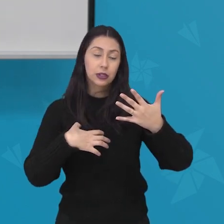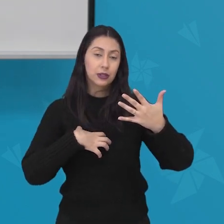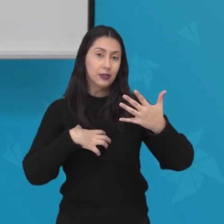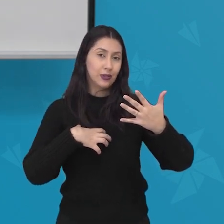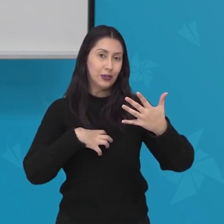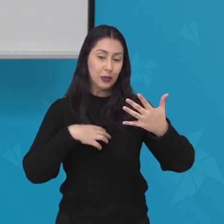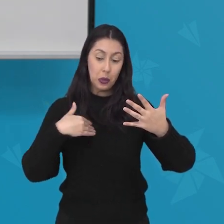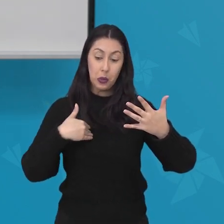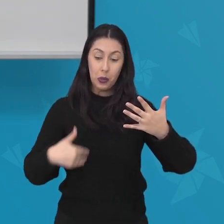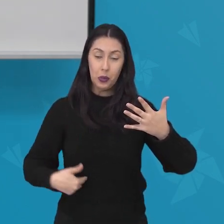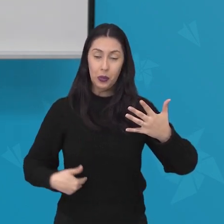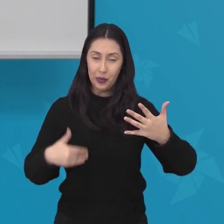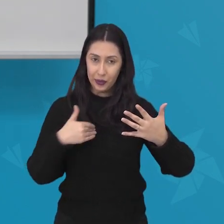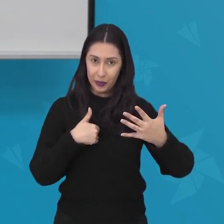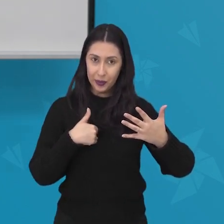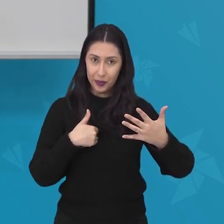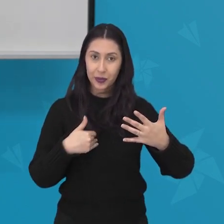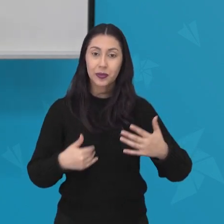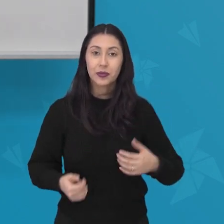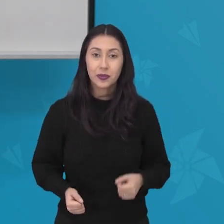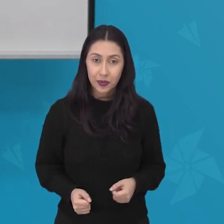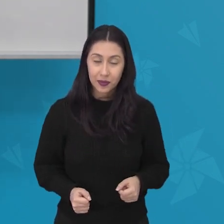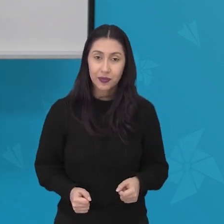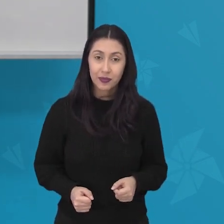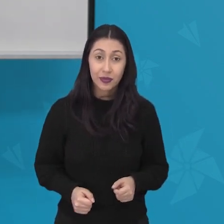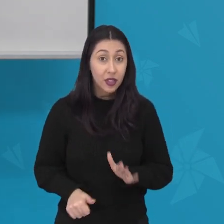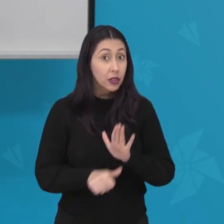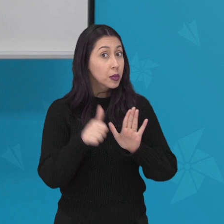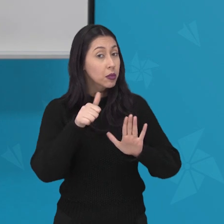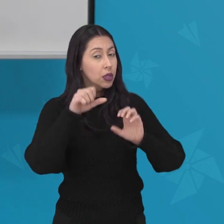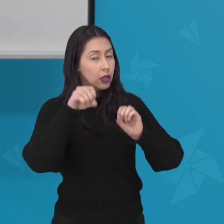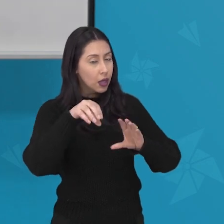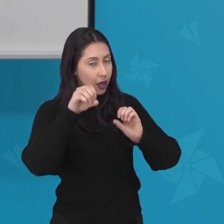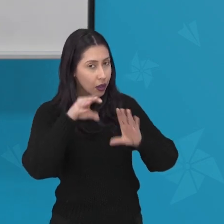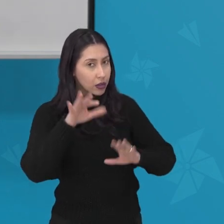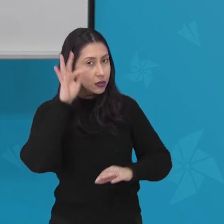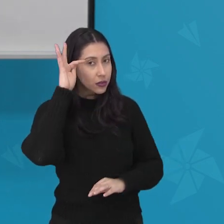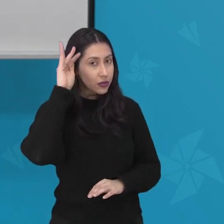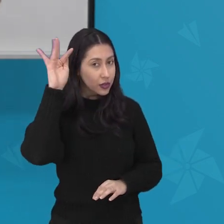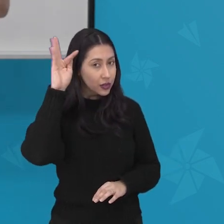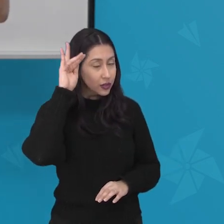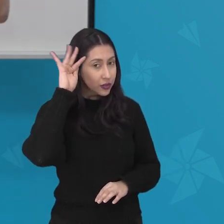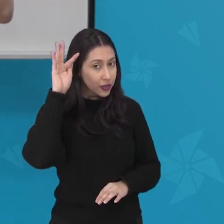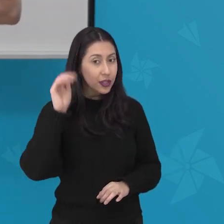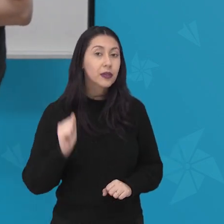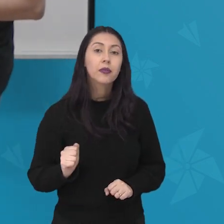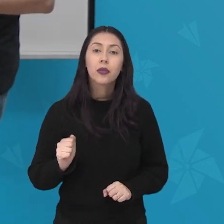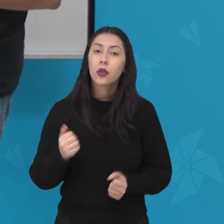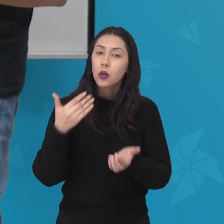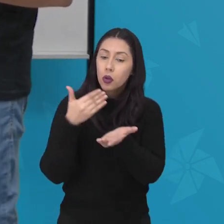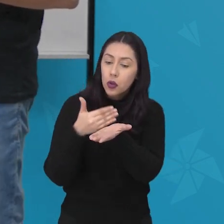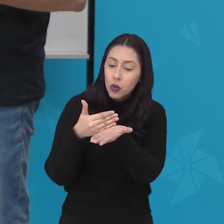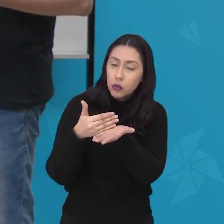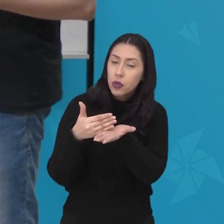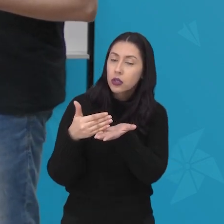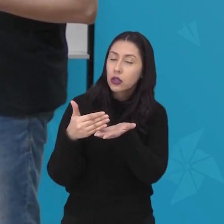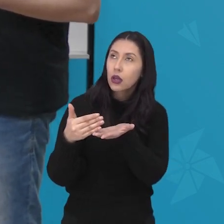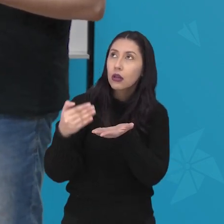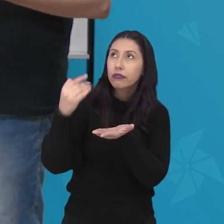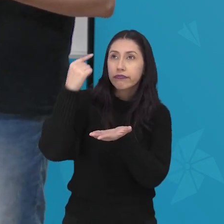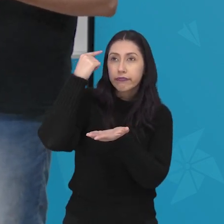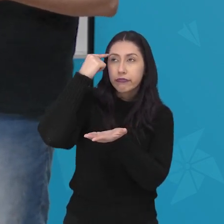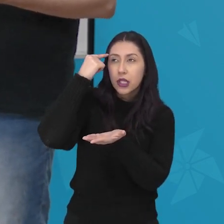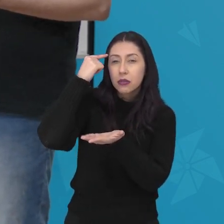sentidos do nosso corpo. Essa foi a primeira aula de filosofia, uma introdução